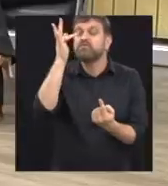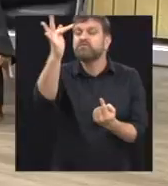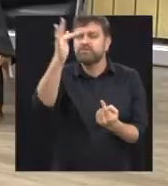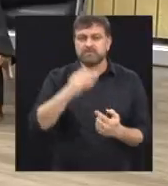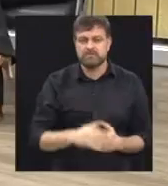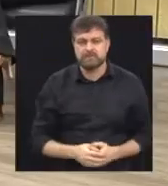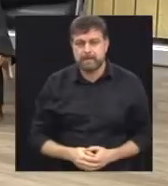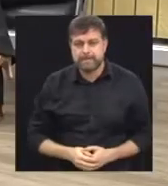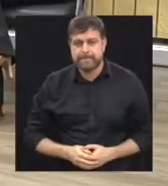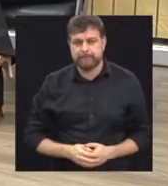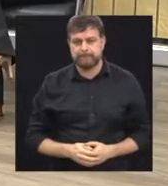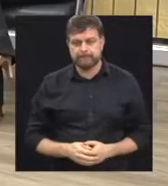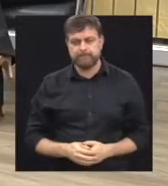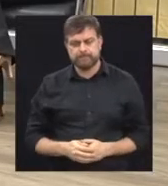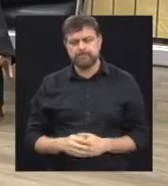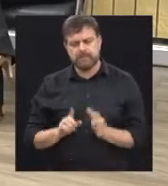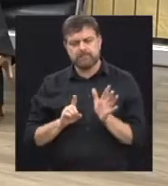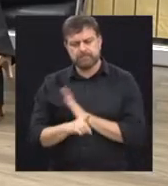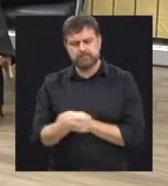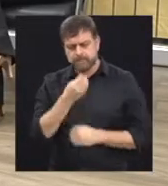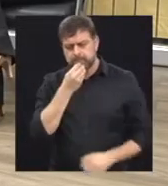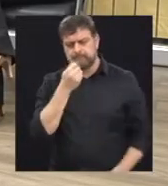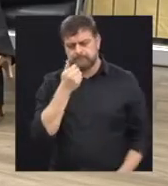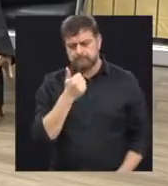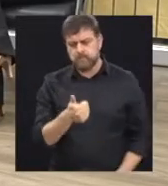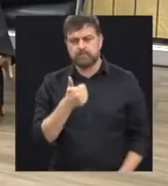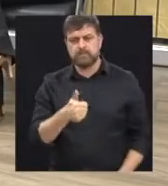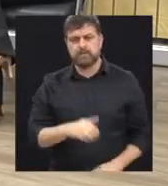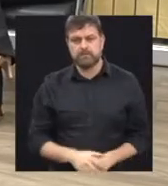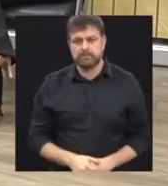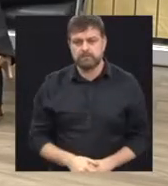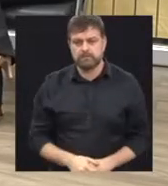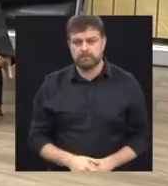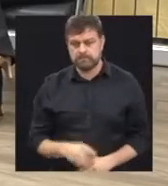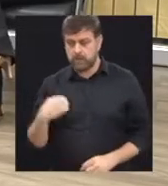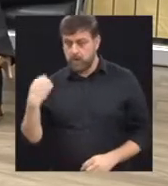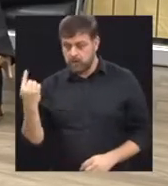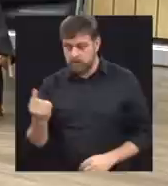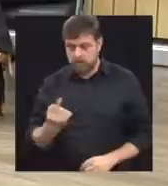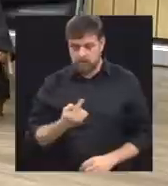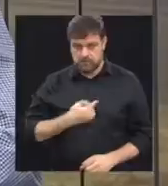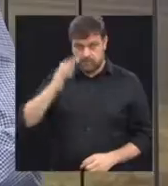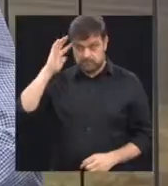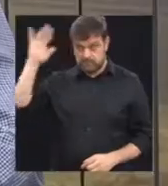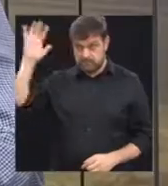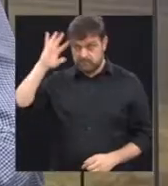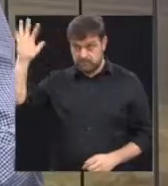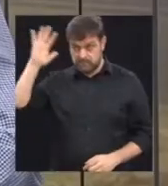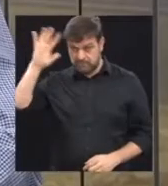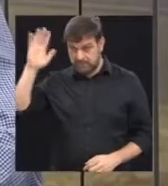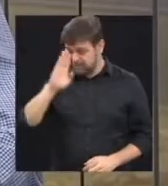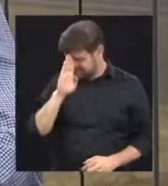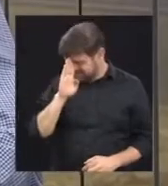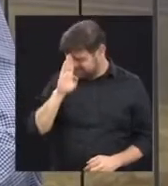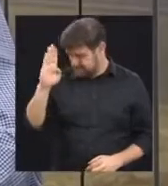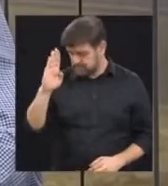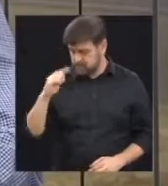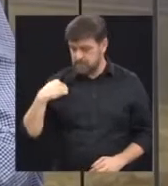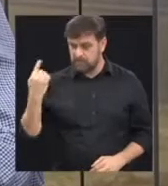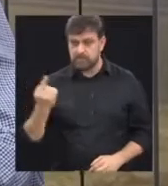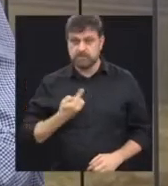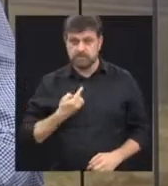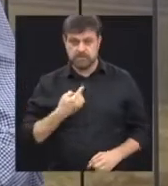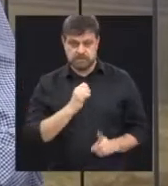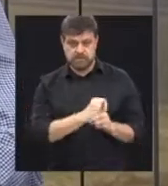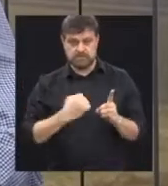futuro. Boa pergunta, viu? A nossa filosofia maior é a